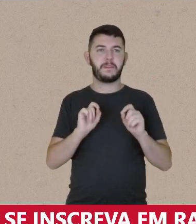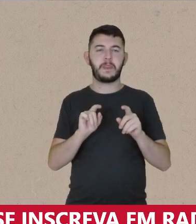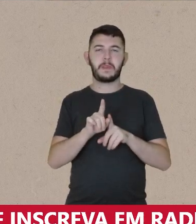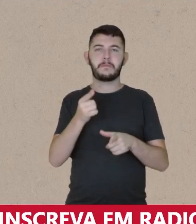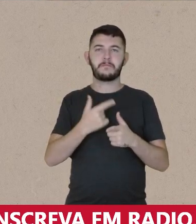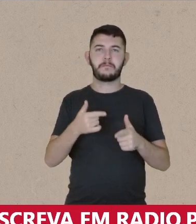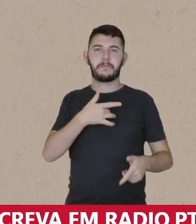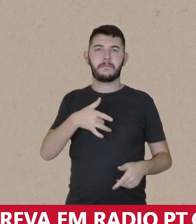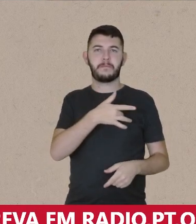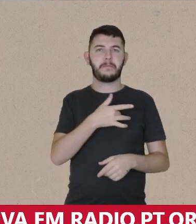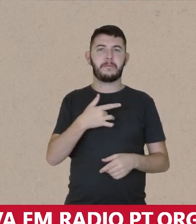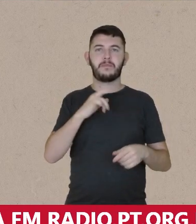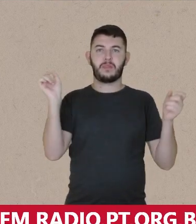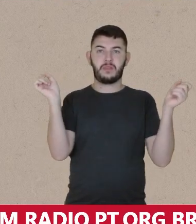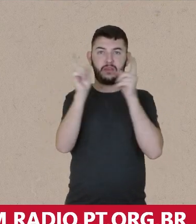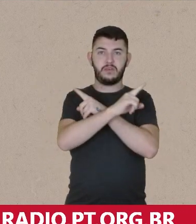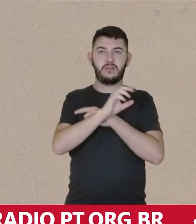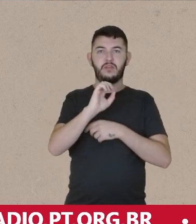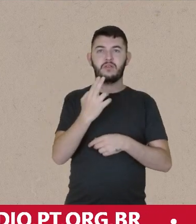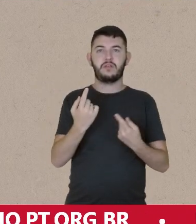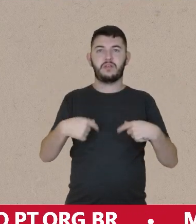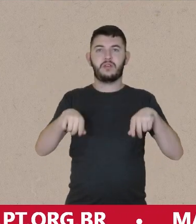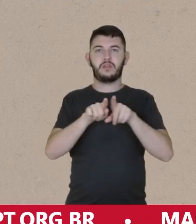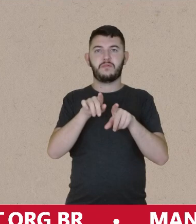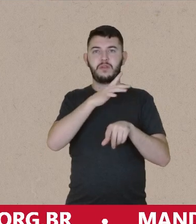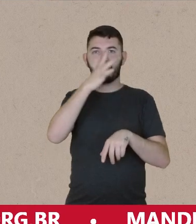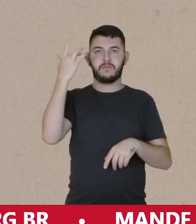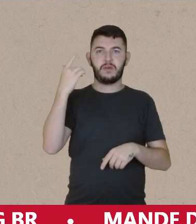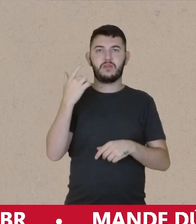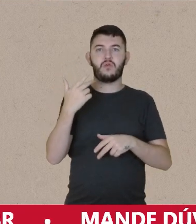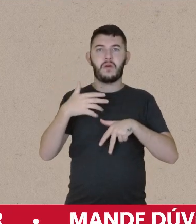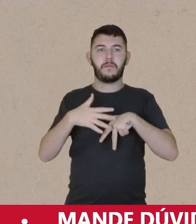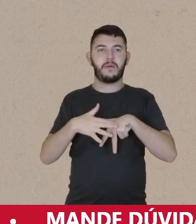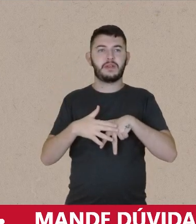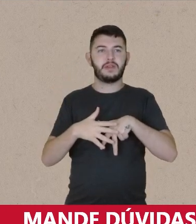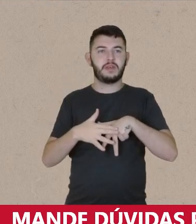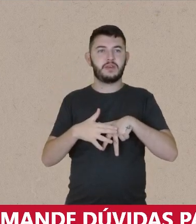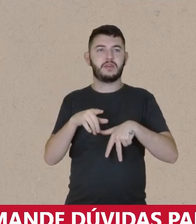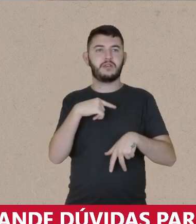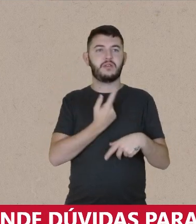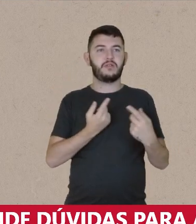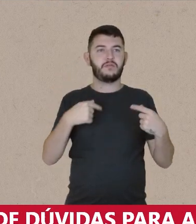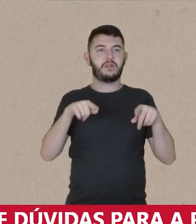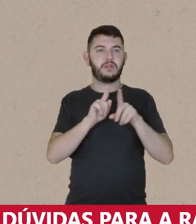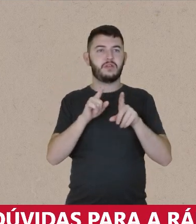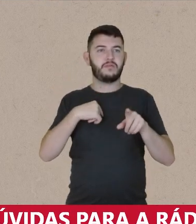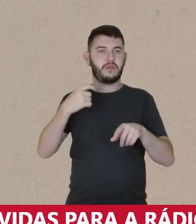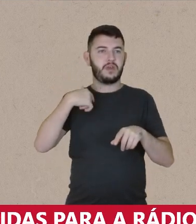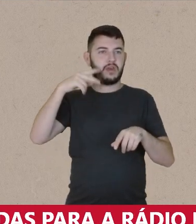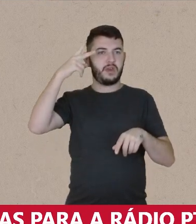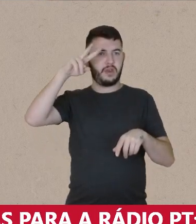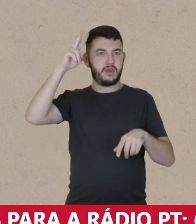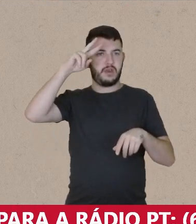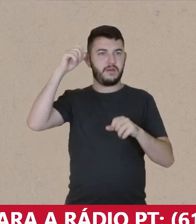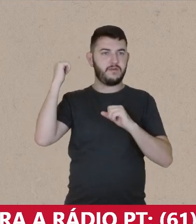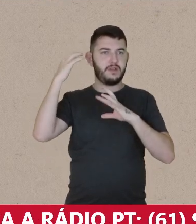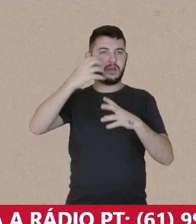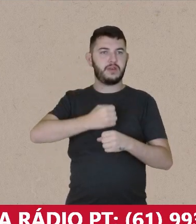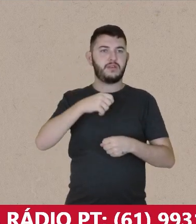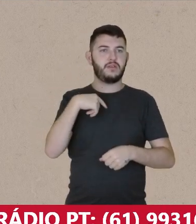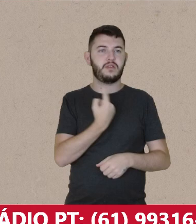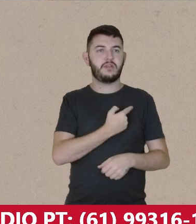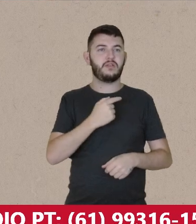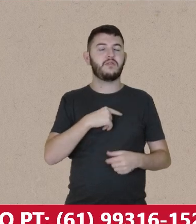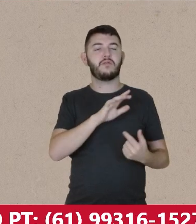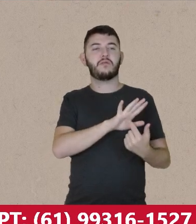complexidade quando da necessidade do paciente. Então, é importante que a gente faça essa reflexão. A gente vai encaminhar para a